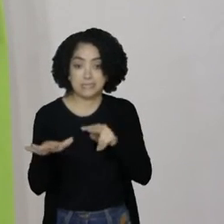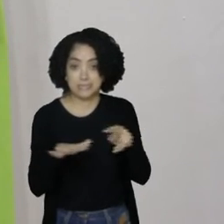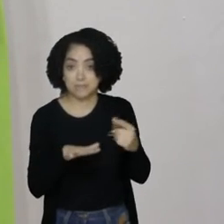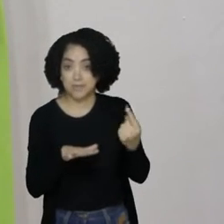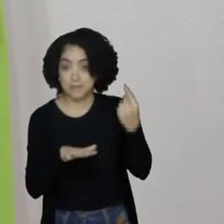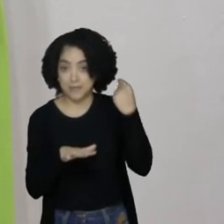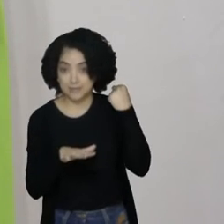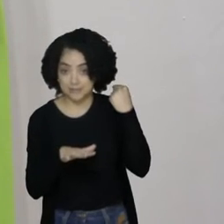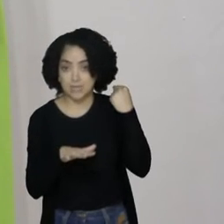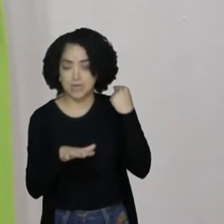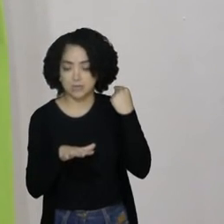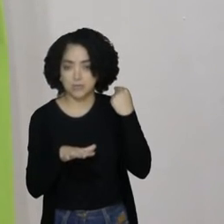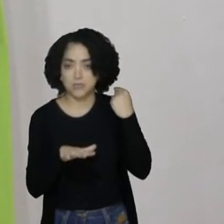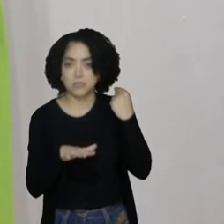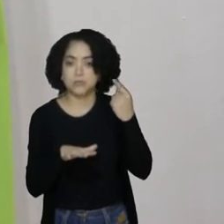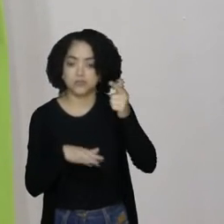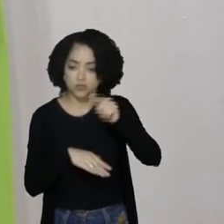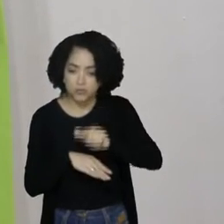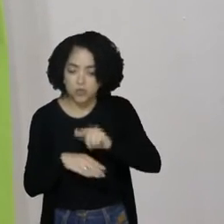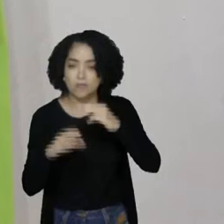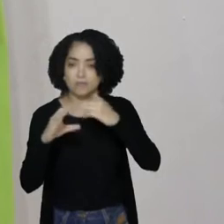passada,